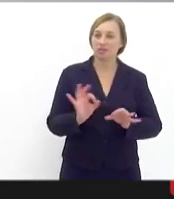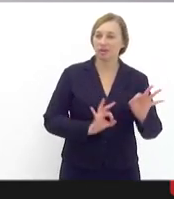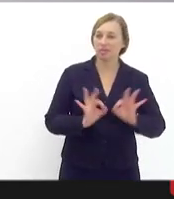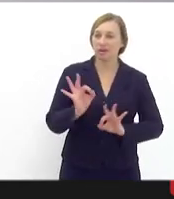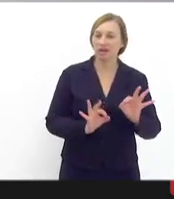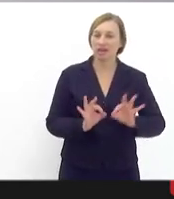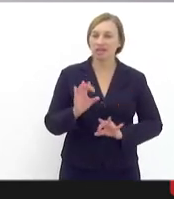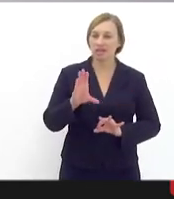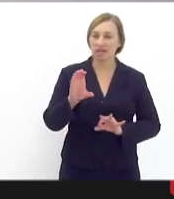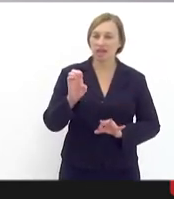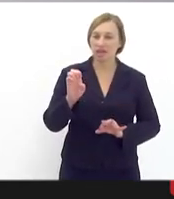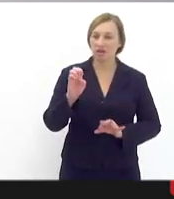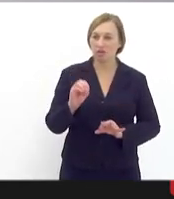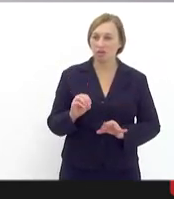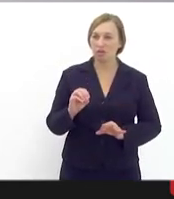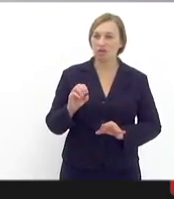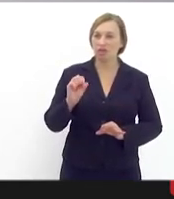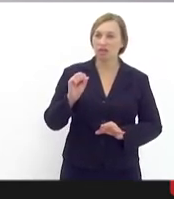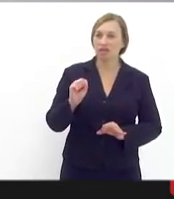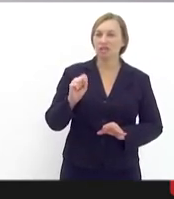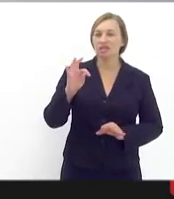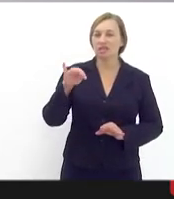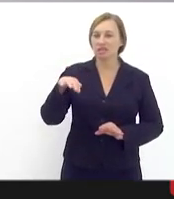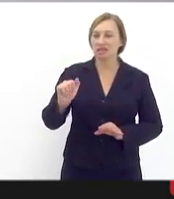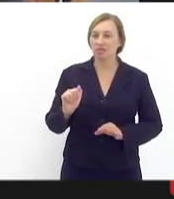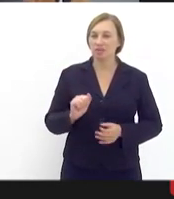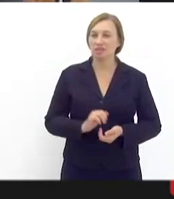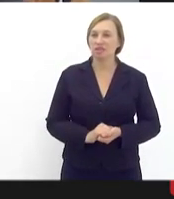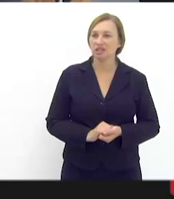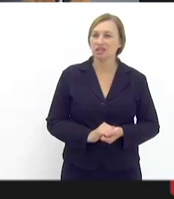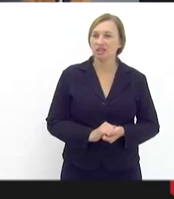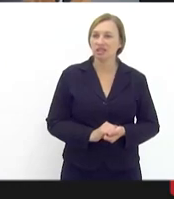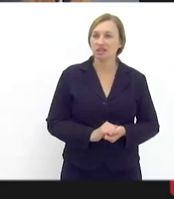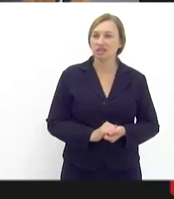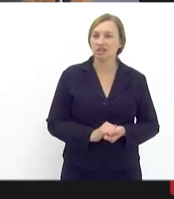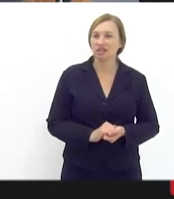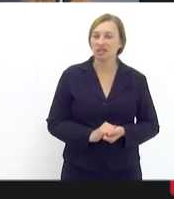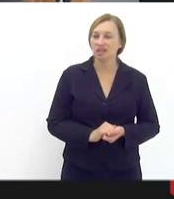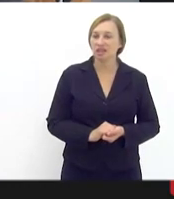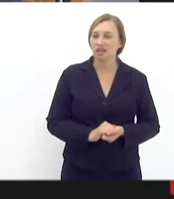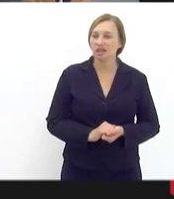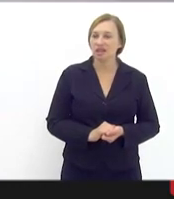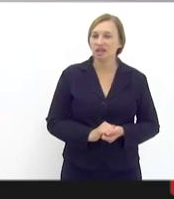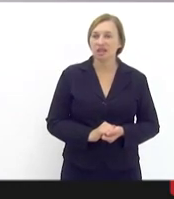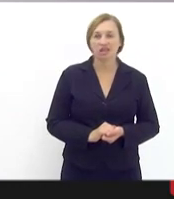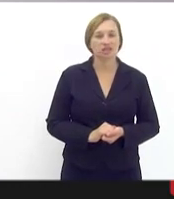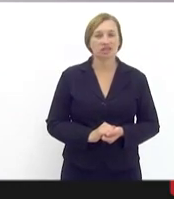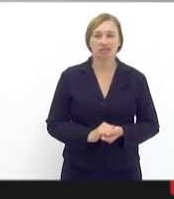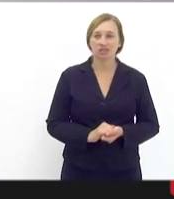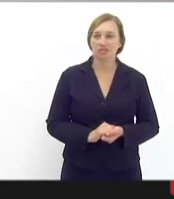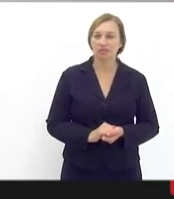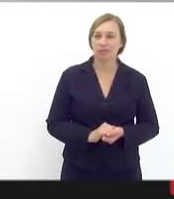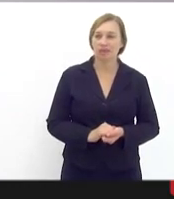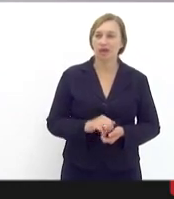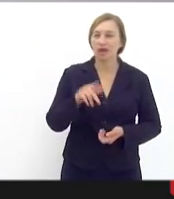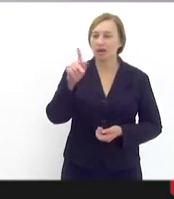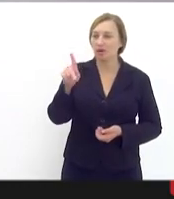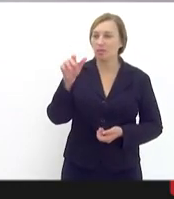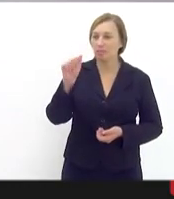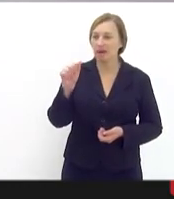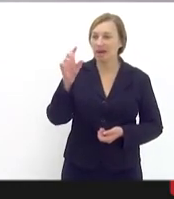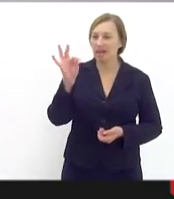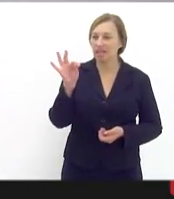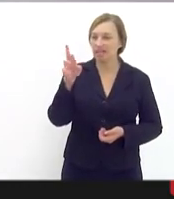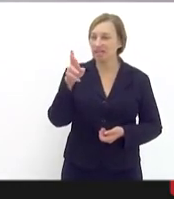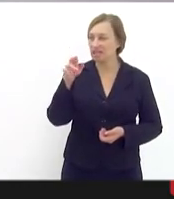sabe que você já faz parte desse grupo, com certeza. Bom, então, queria chamar aqui a Patrícia Blanco, que ela é